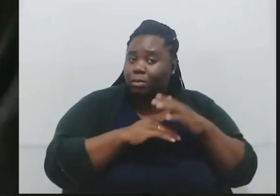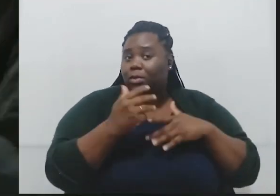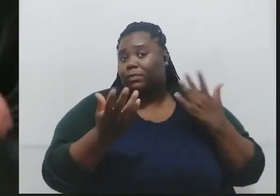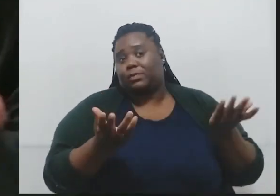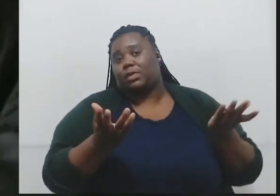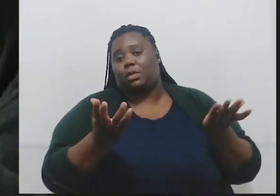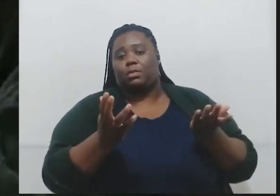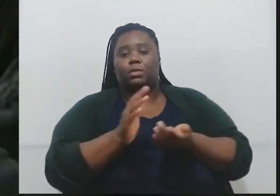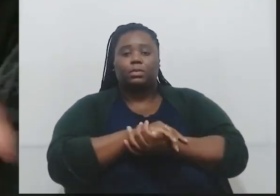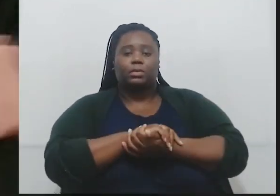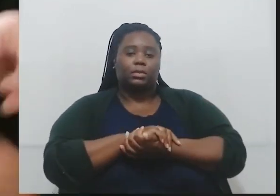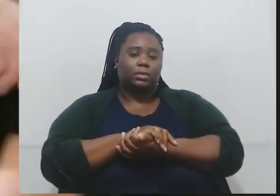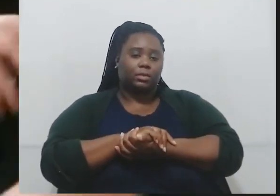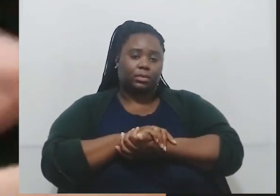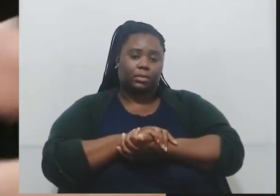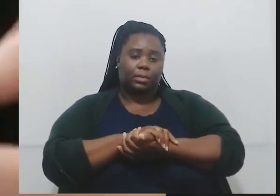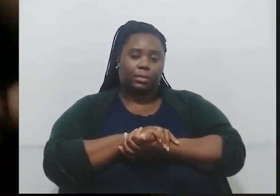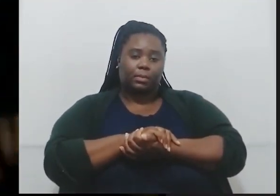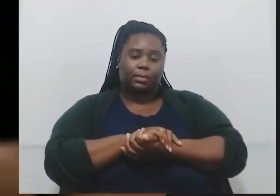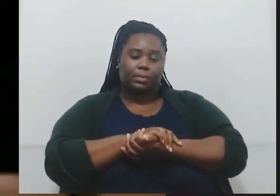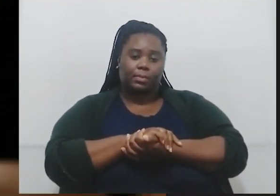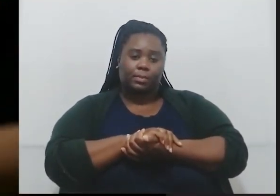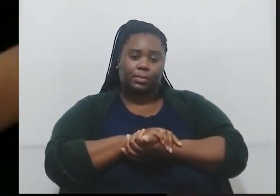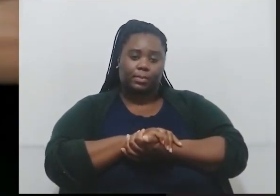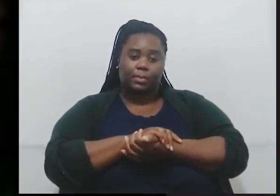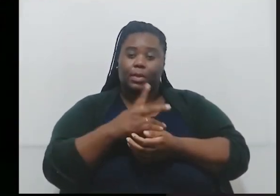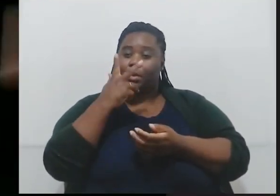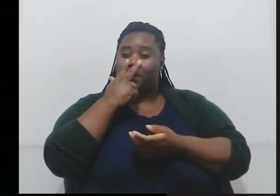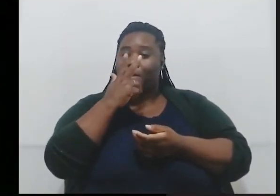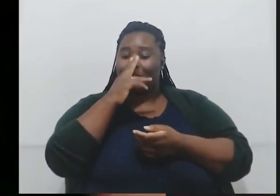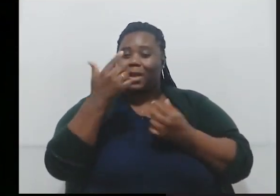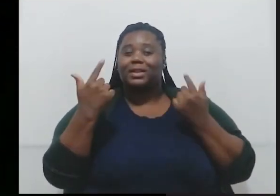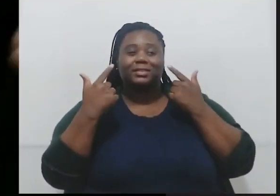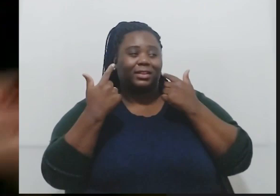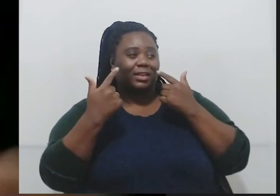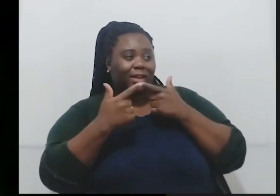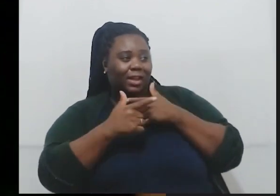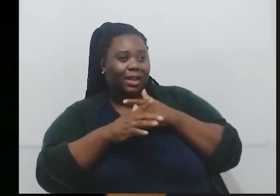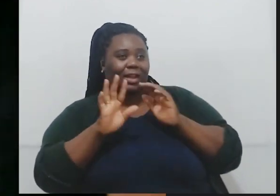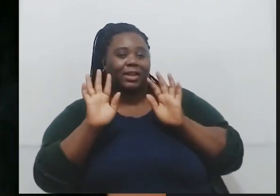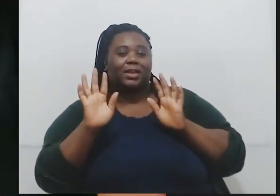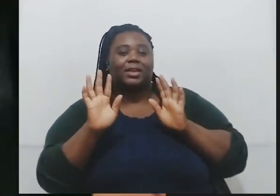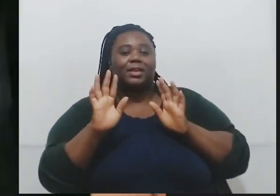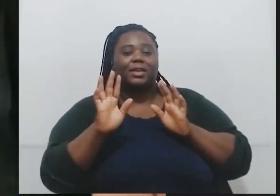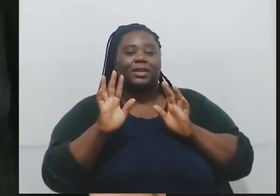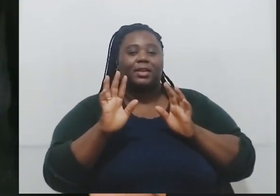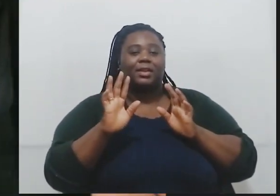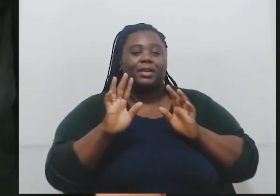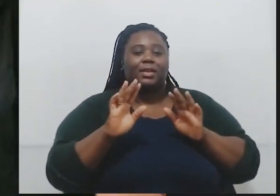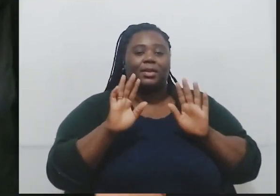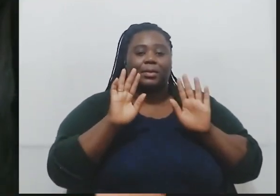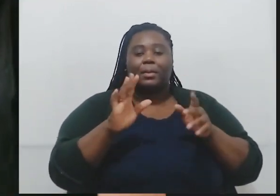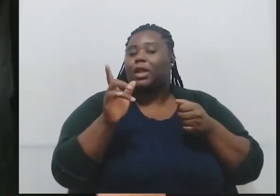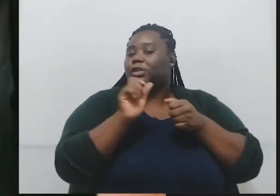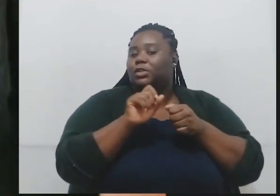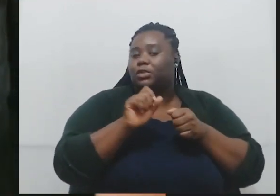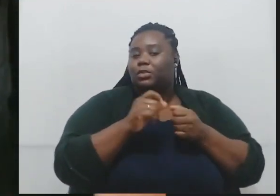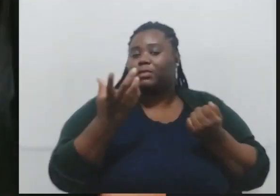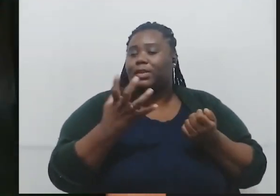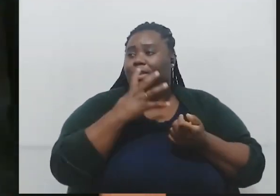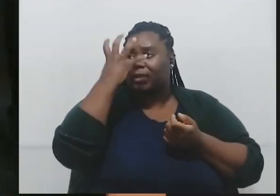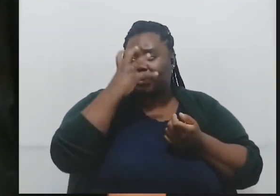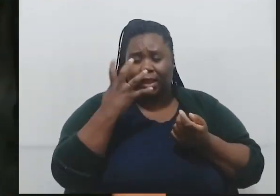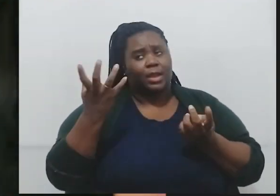uma característica do humor, da carnavalização, das coisas todas, né? O fazer ali eu levo muito a sério, né? Eu sou muito séria. E